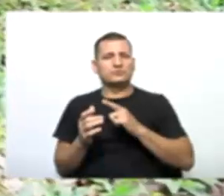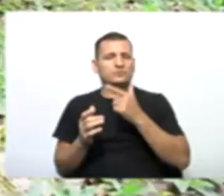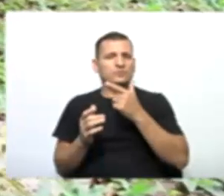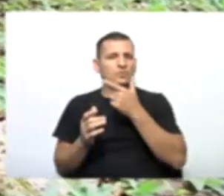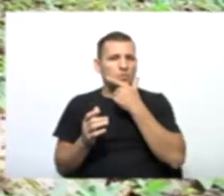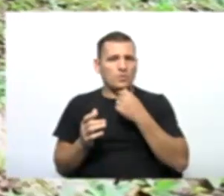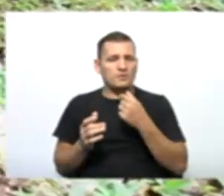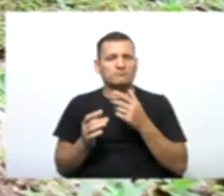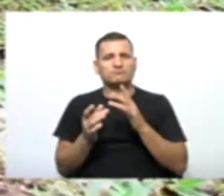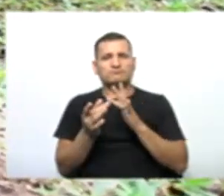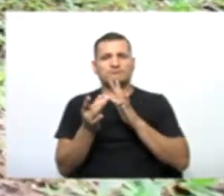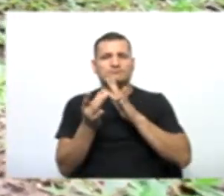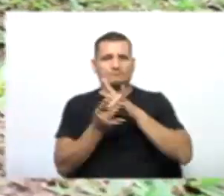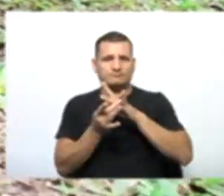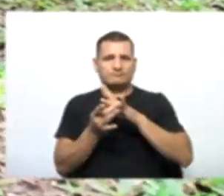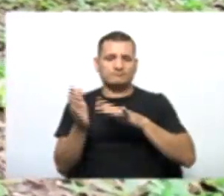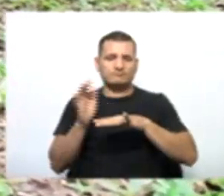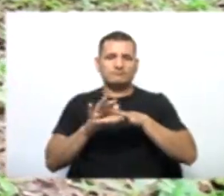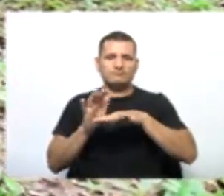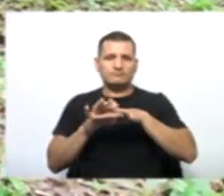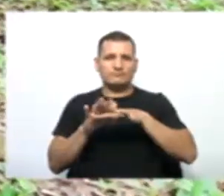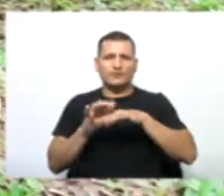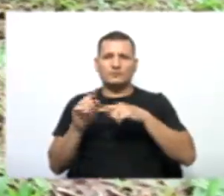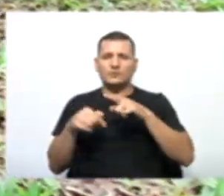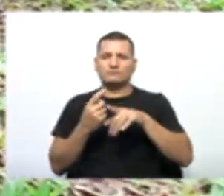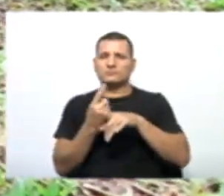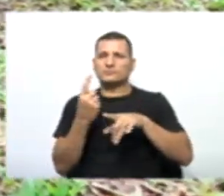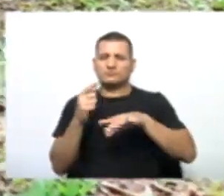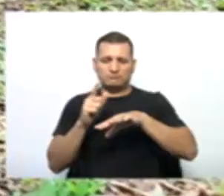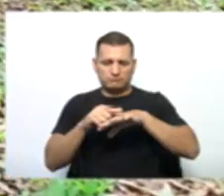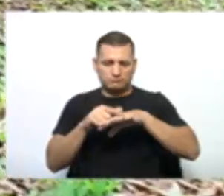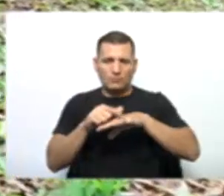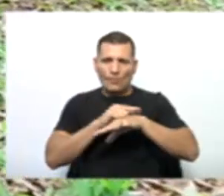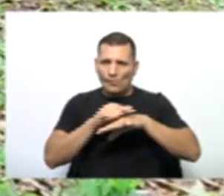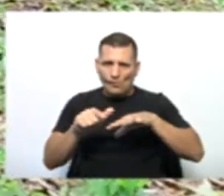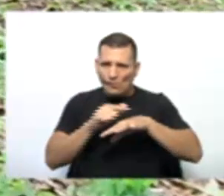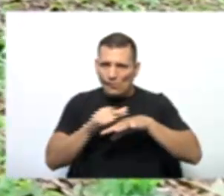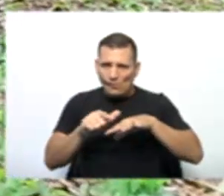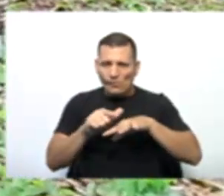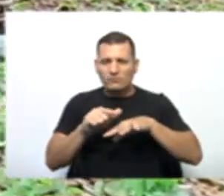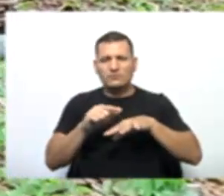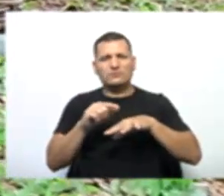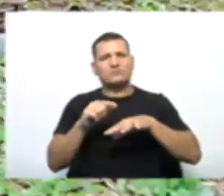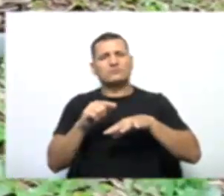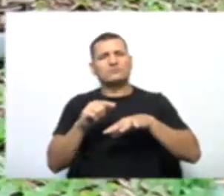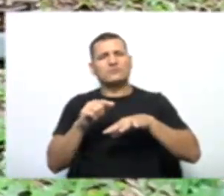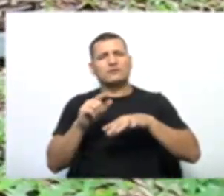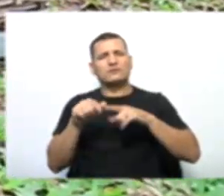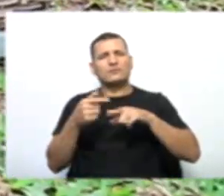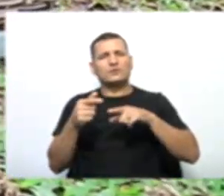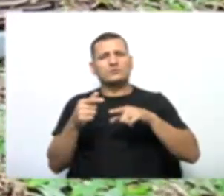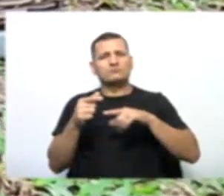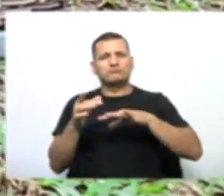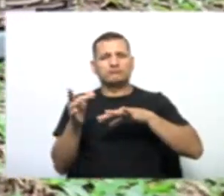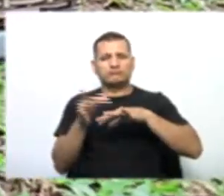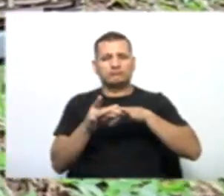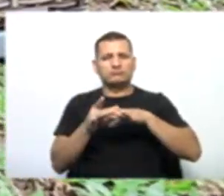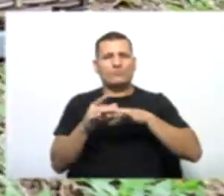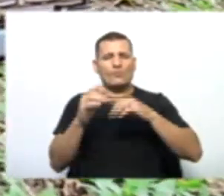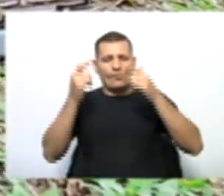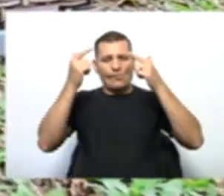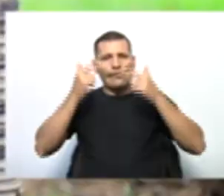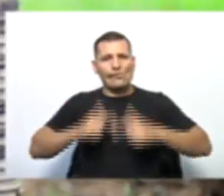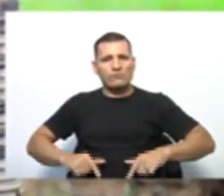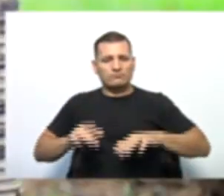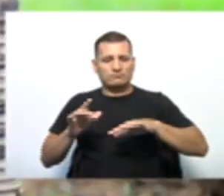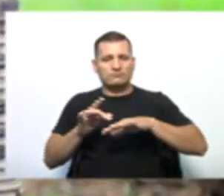um anel que um dia ele pega e descobre que fica invisível. Esse homem chamava Giges. Quando ele pega e fica invisível, toda aquela bondade que a